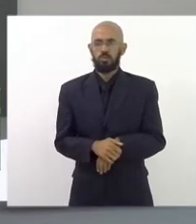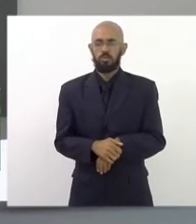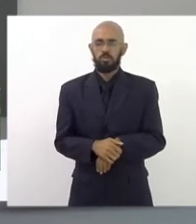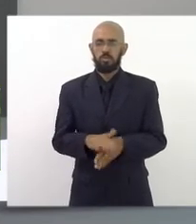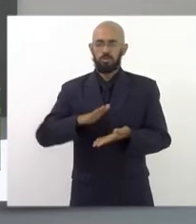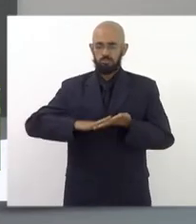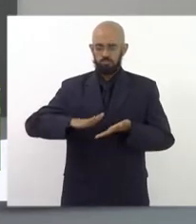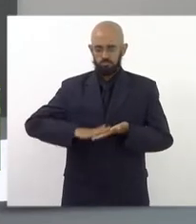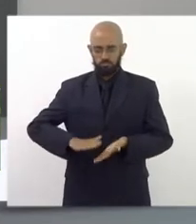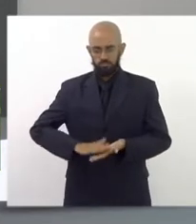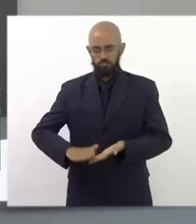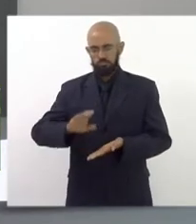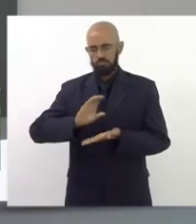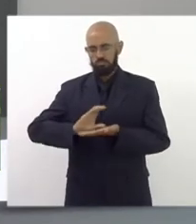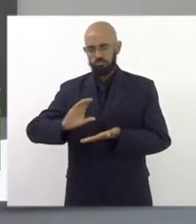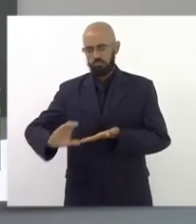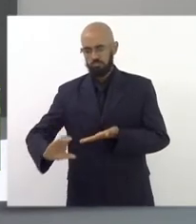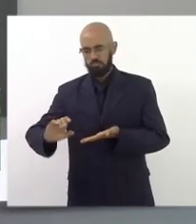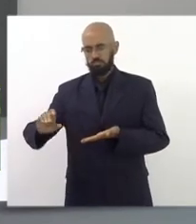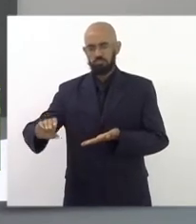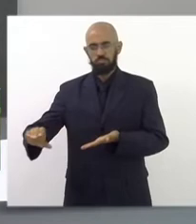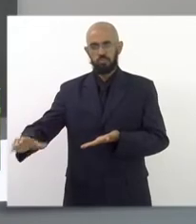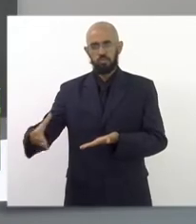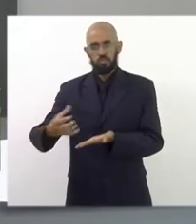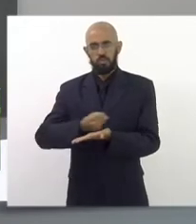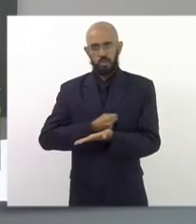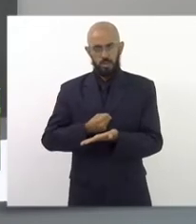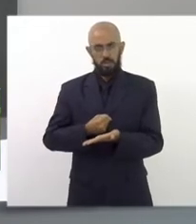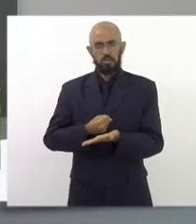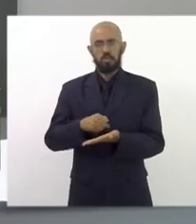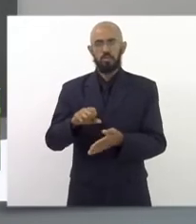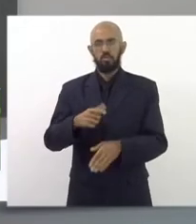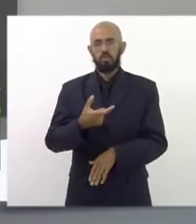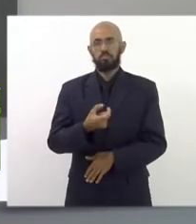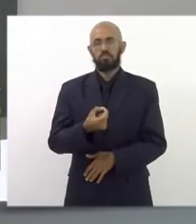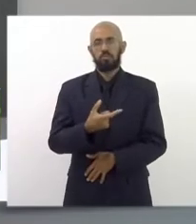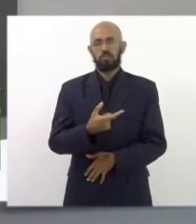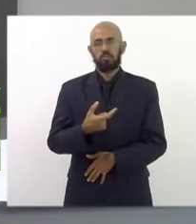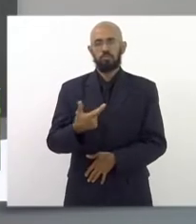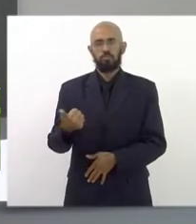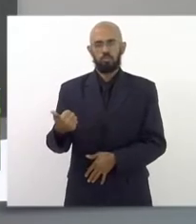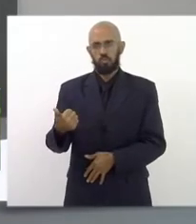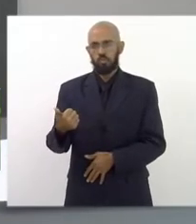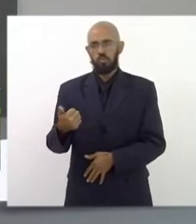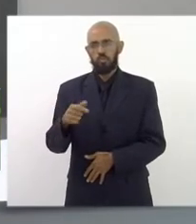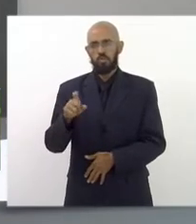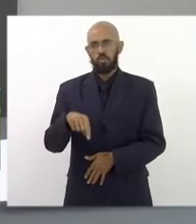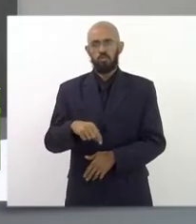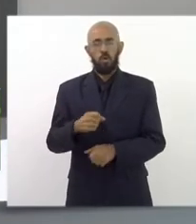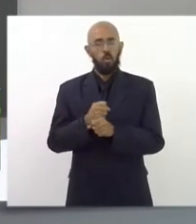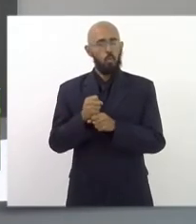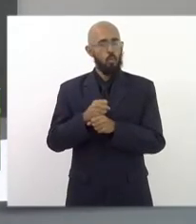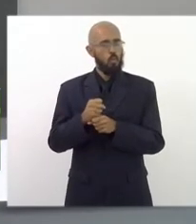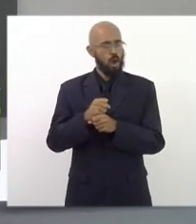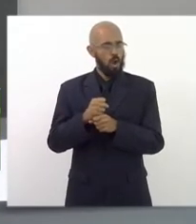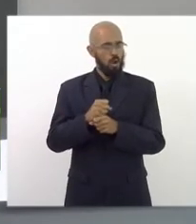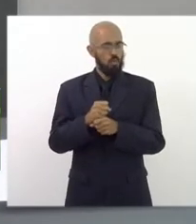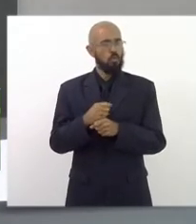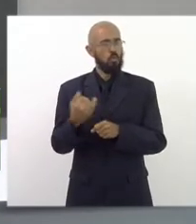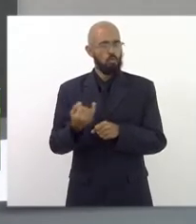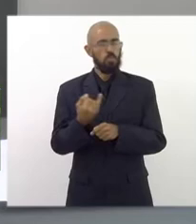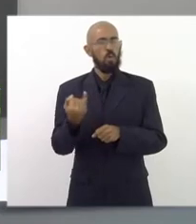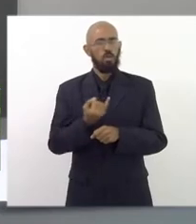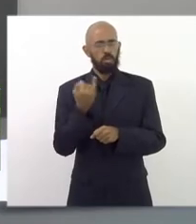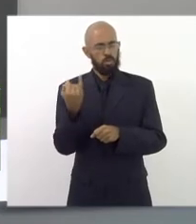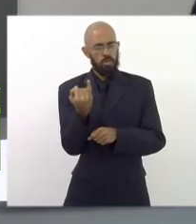e de despesas de 2021, que foi um ano bastante promissor sob o ponto